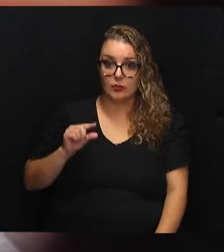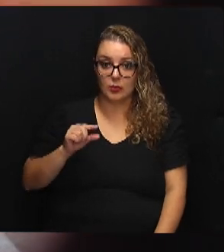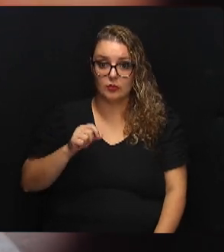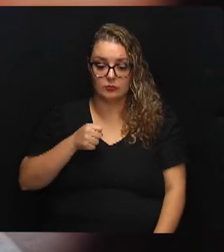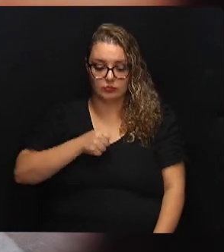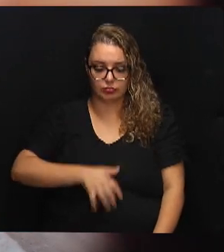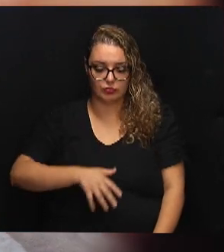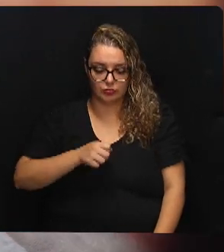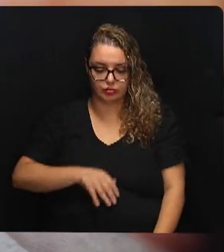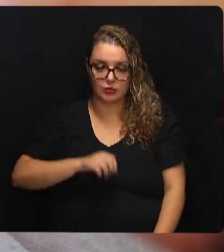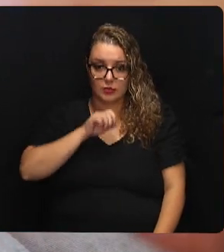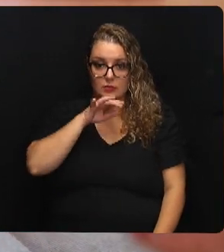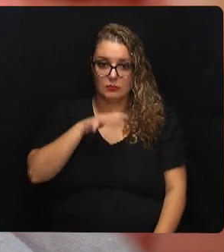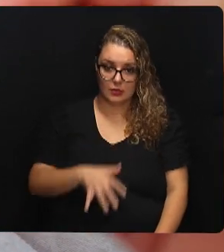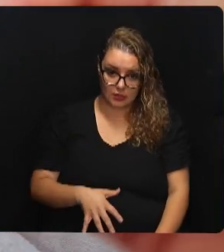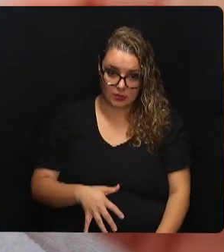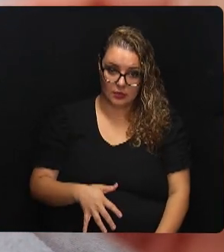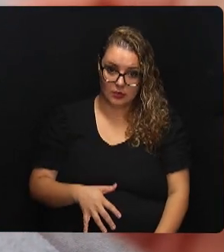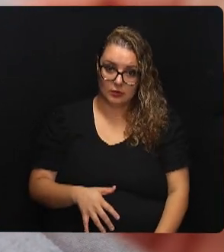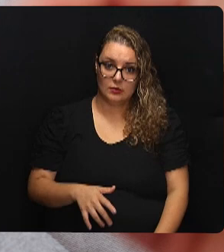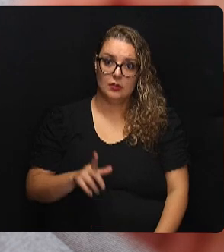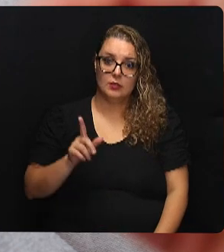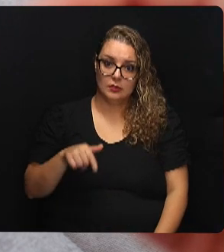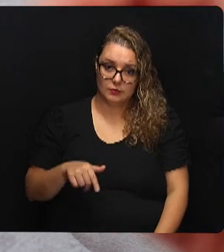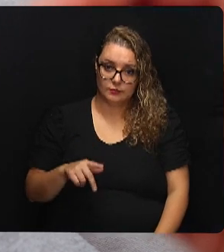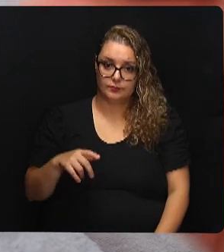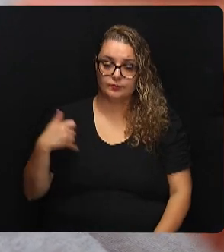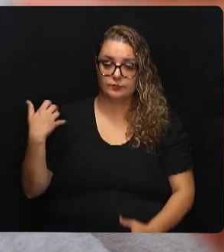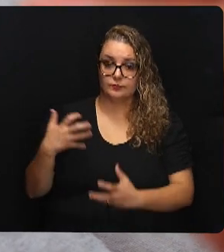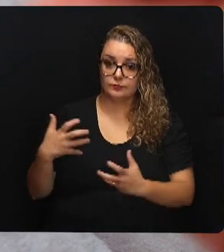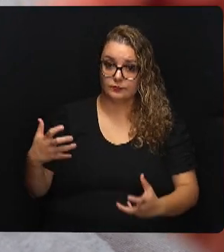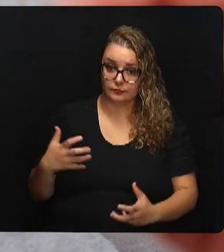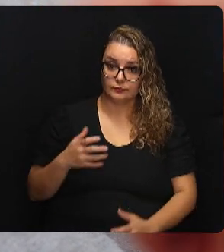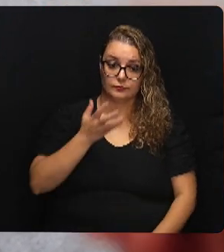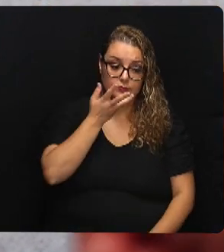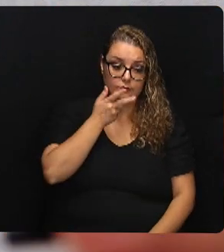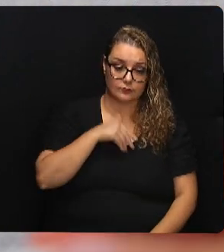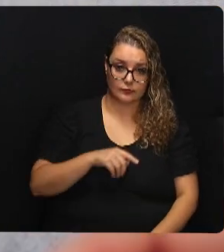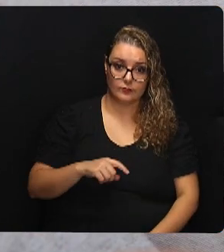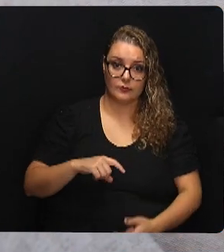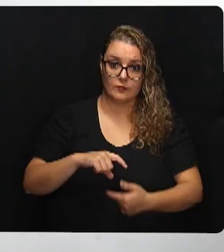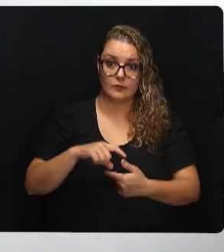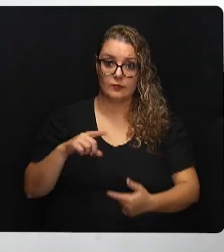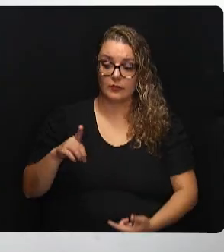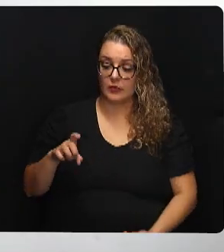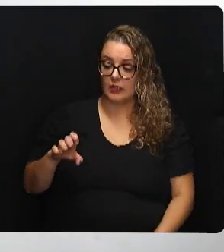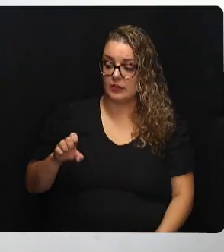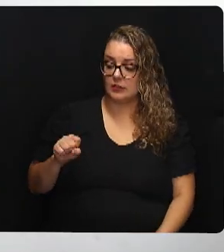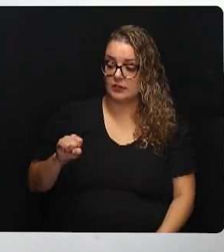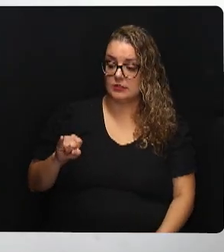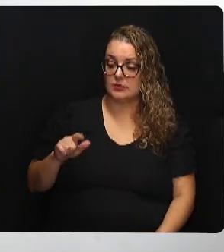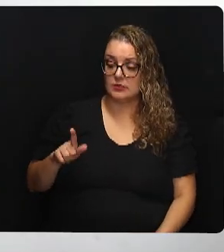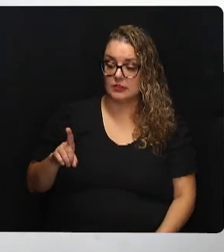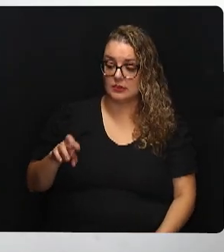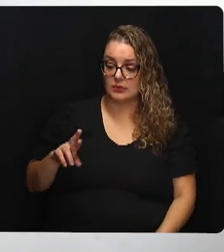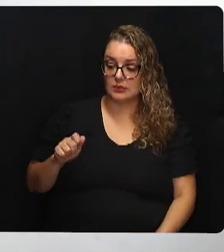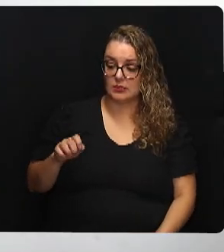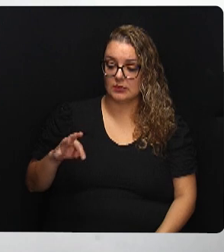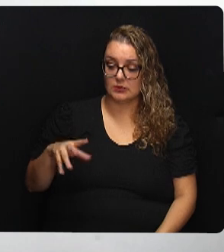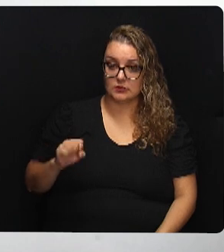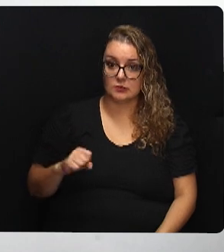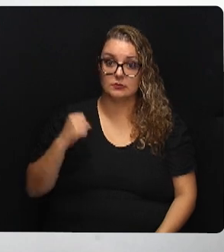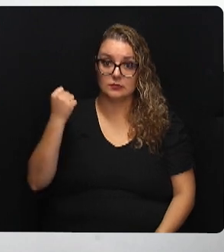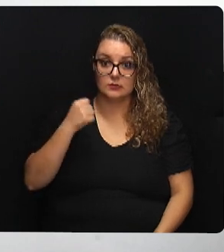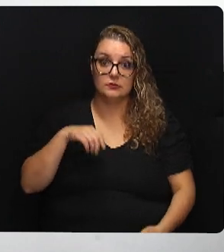diarreia são suficientes para levar a idosos e crianças a terem quadros de desidratação grave.